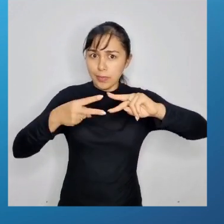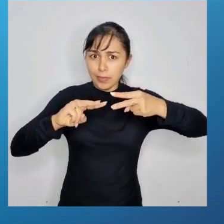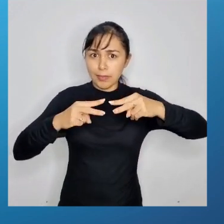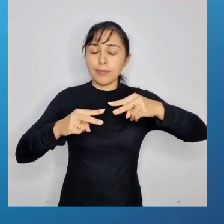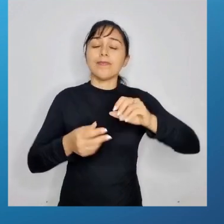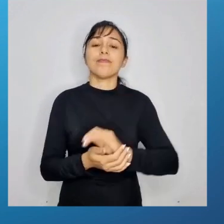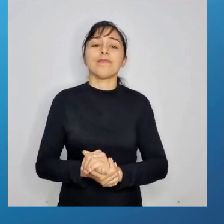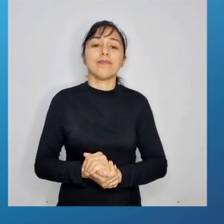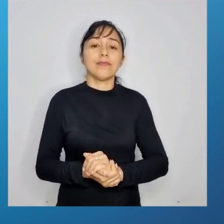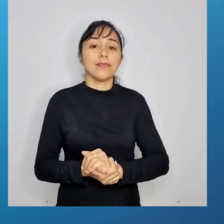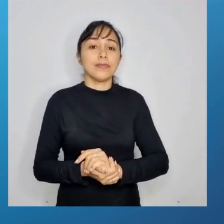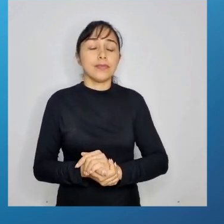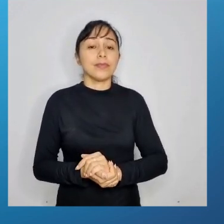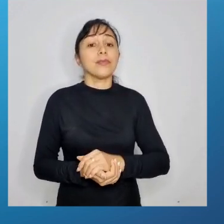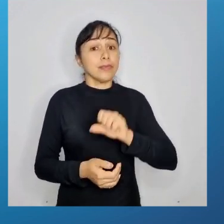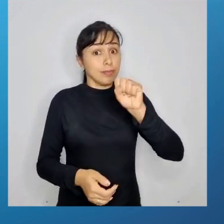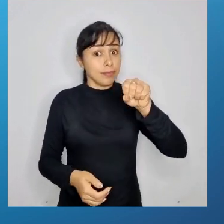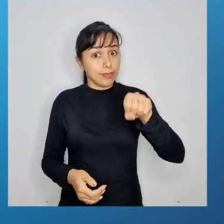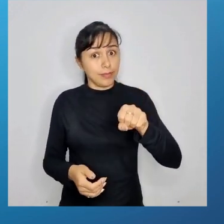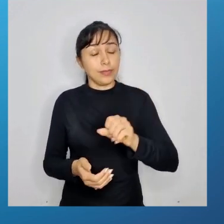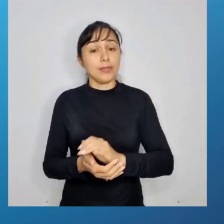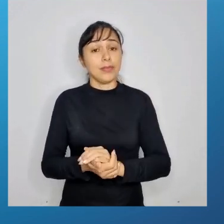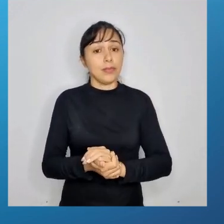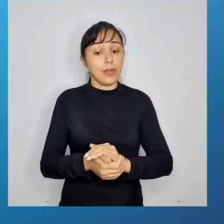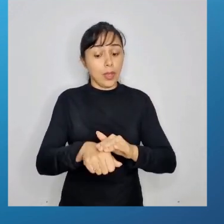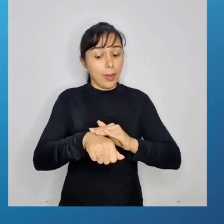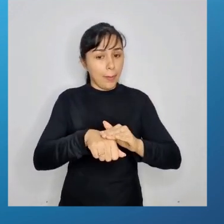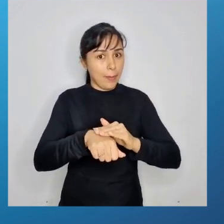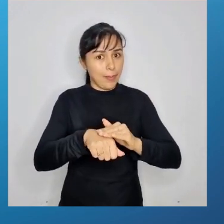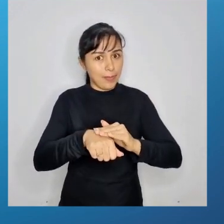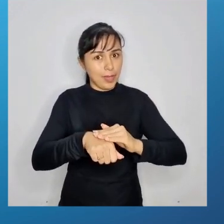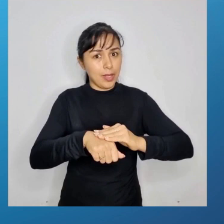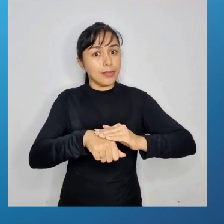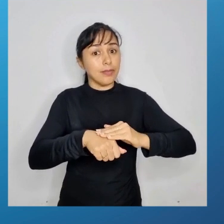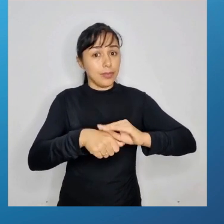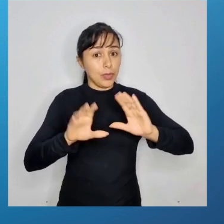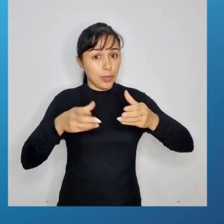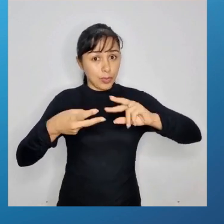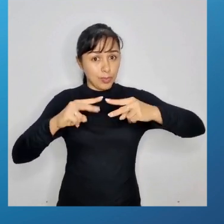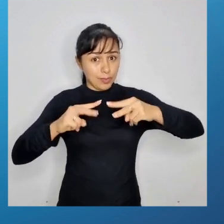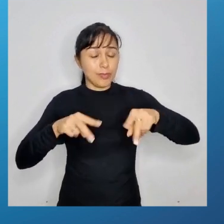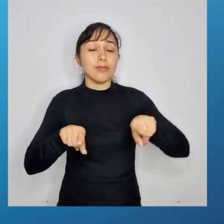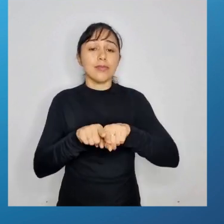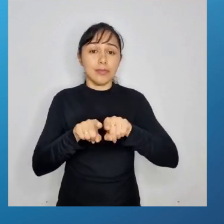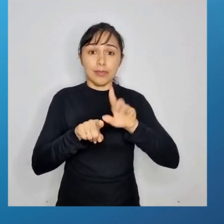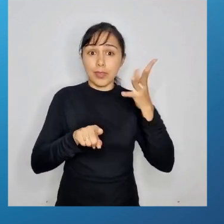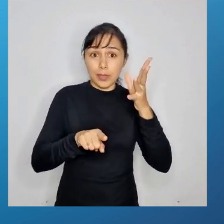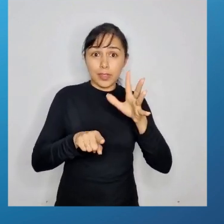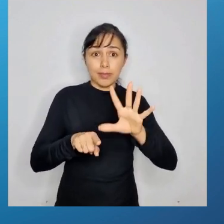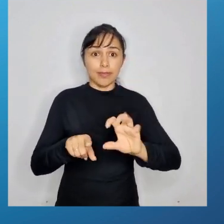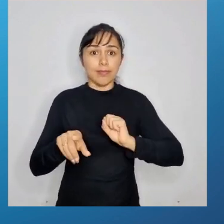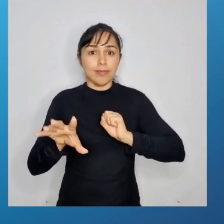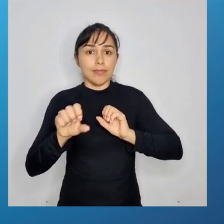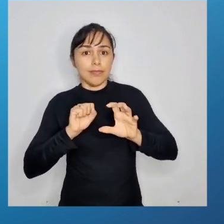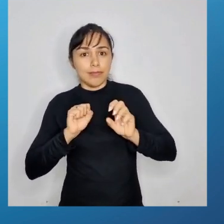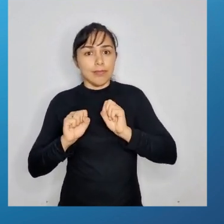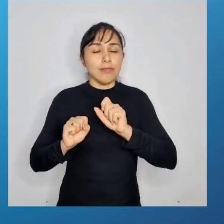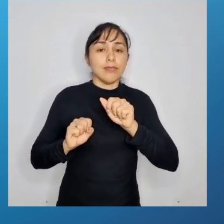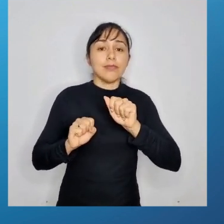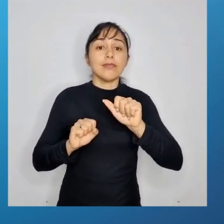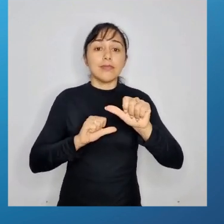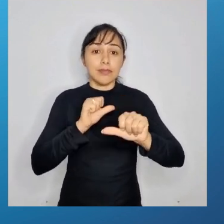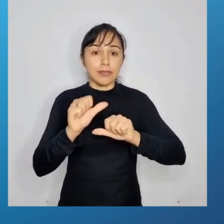Sim, através da pele, como falamos, os anfíbios também realizam trocas gasosas. A presença de contaminantes na água e